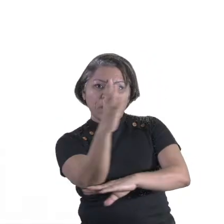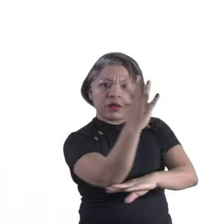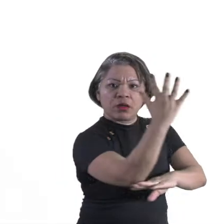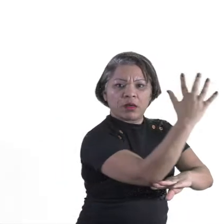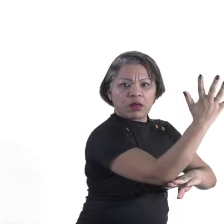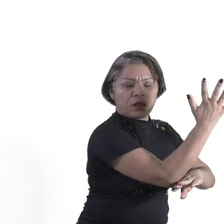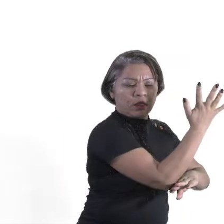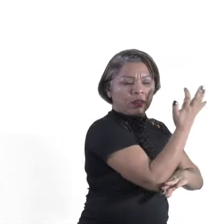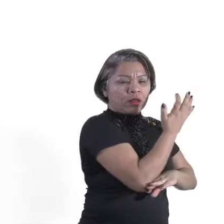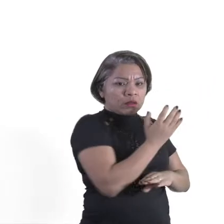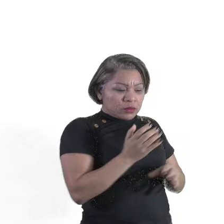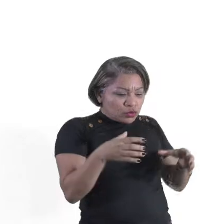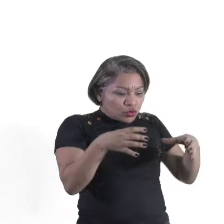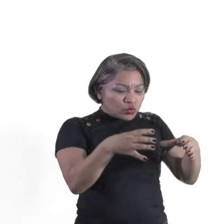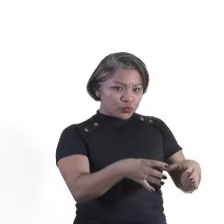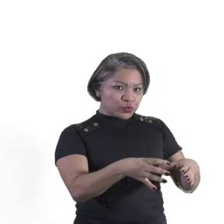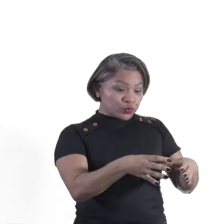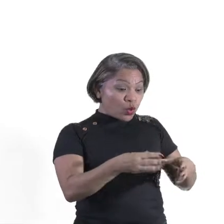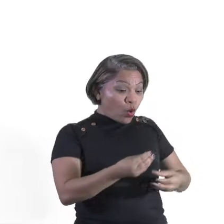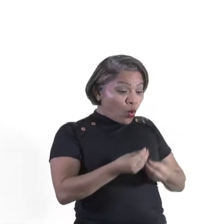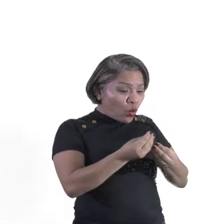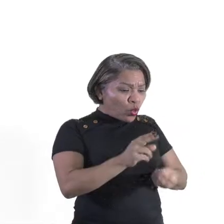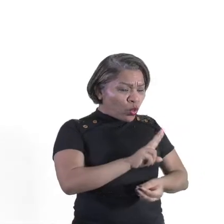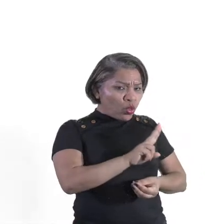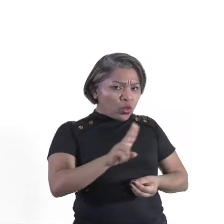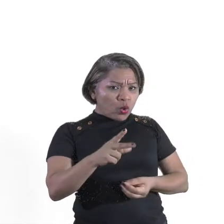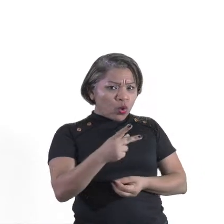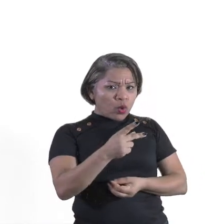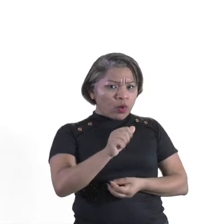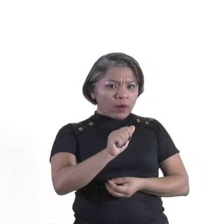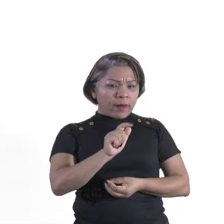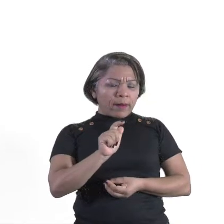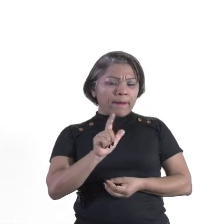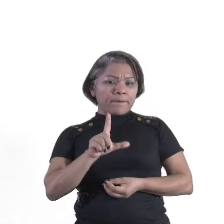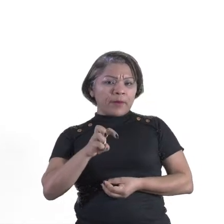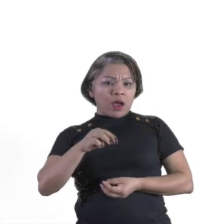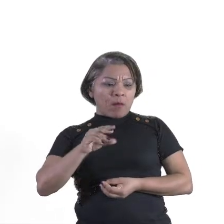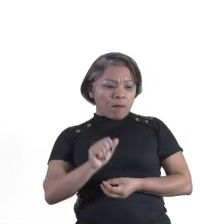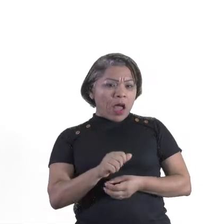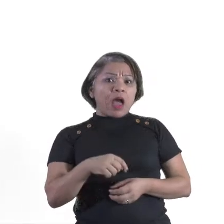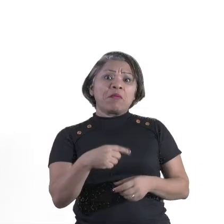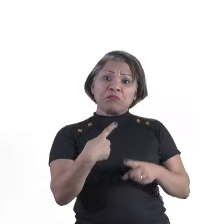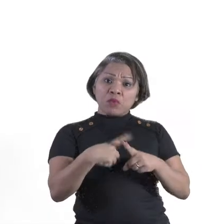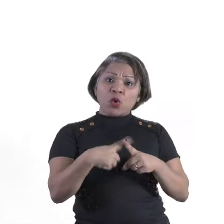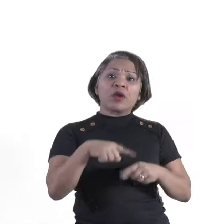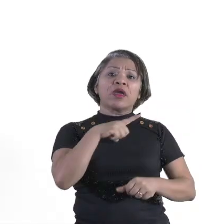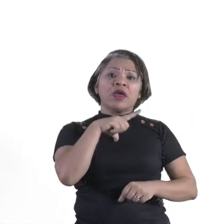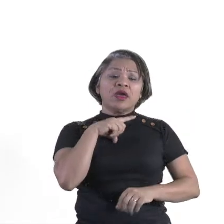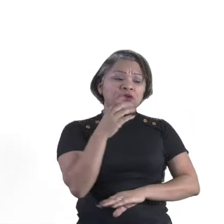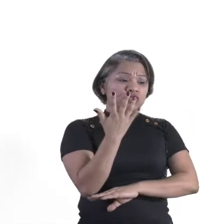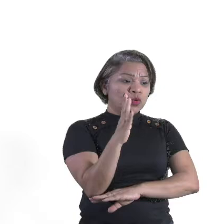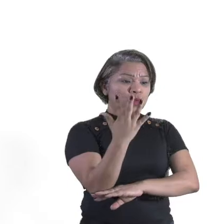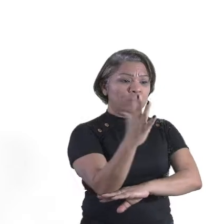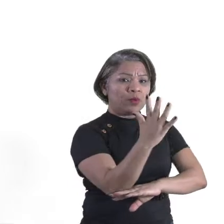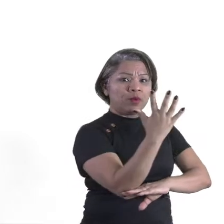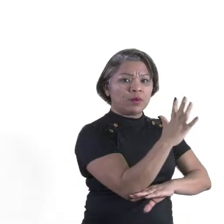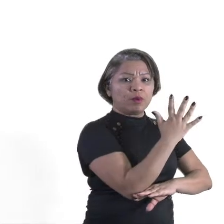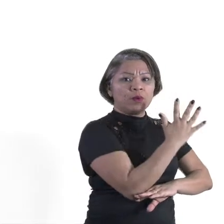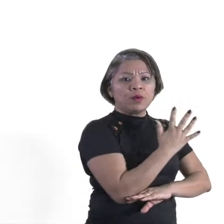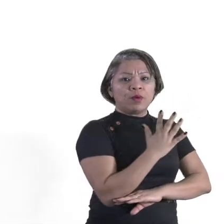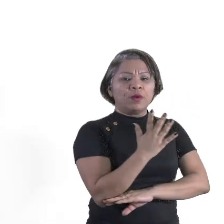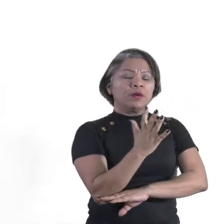de Palmares devido à grande quantidade de palmeiras onde se desenvolveu. Os quilombolas viviam